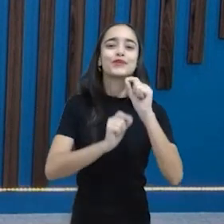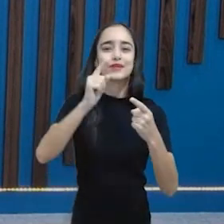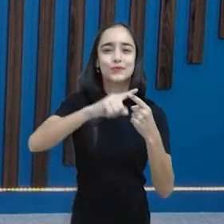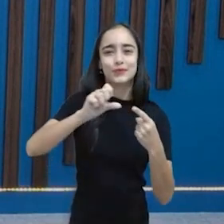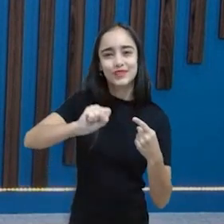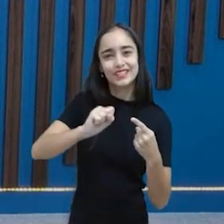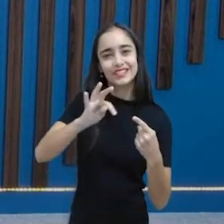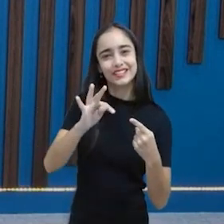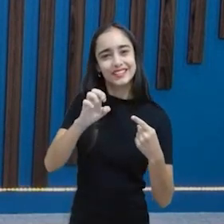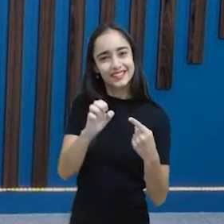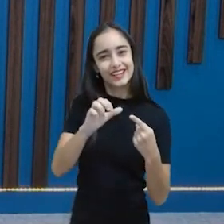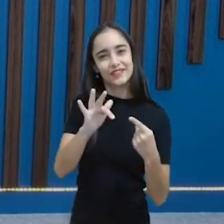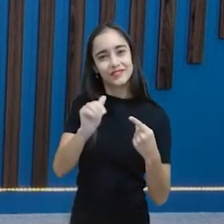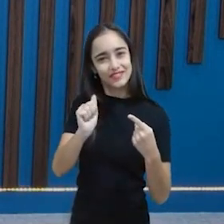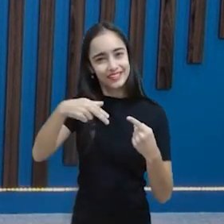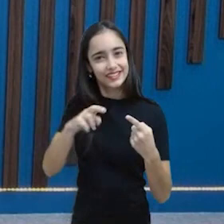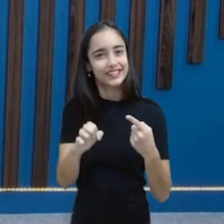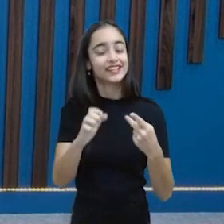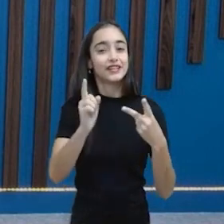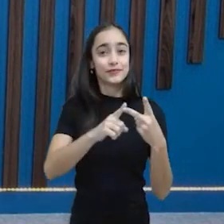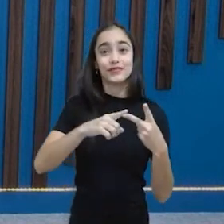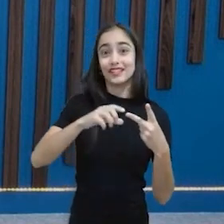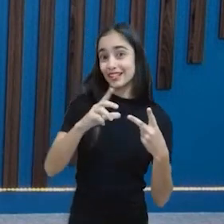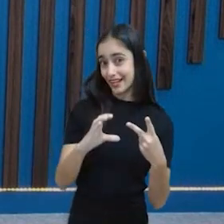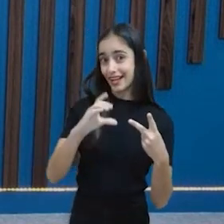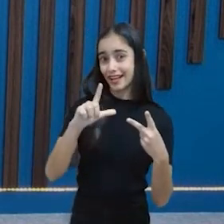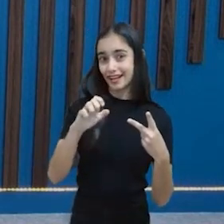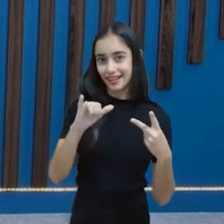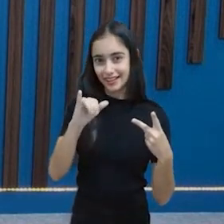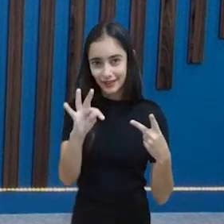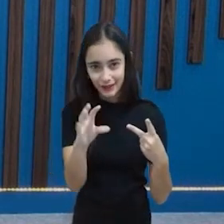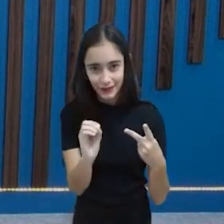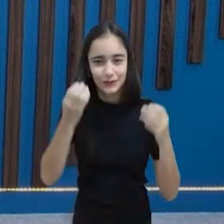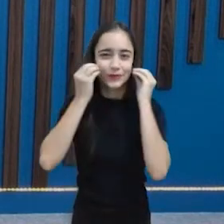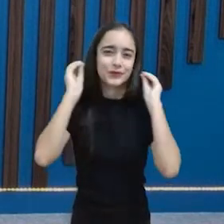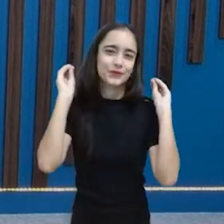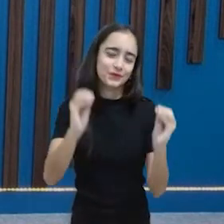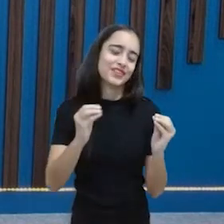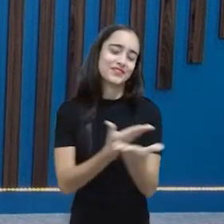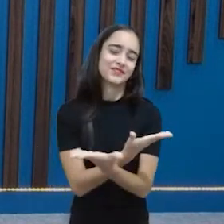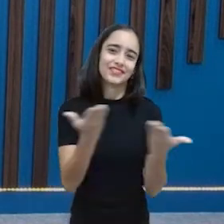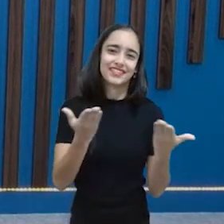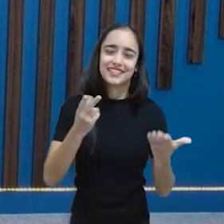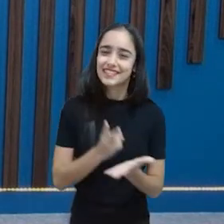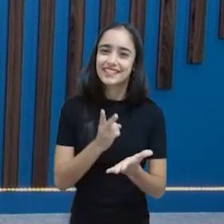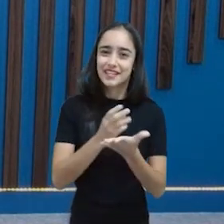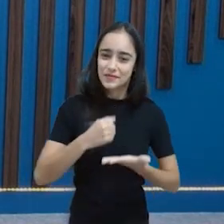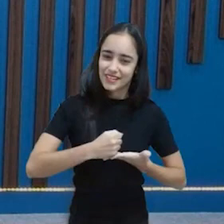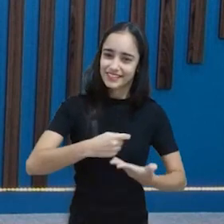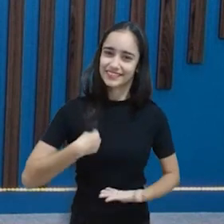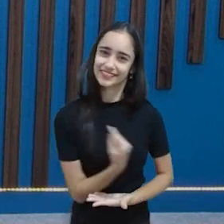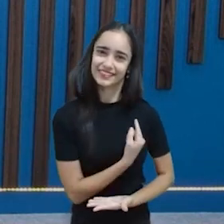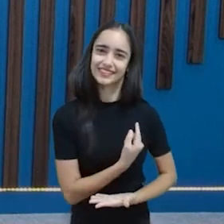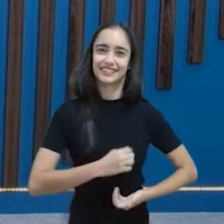Stephanie e Cleiton. Olha, beijo grande para vocês, que sempre aqui, ó, dá um apoio gigante pra gente,